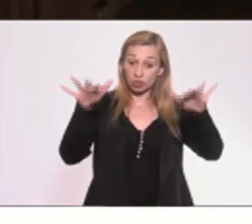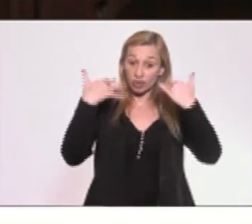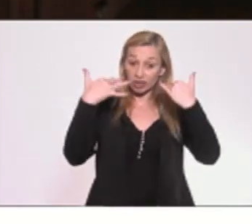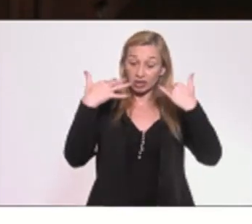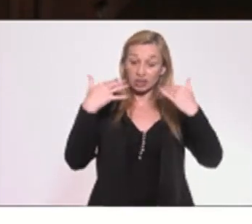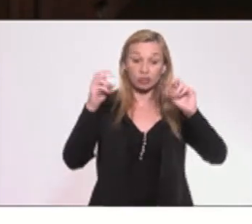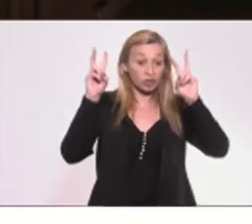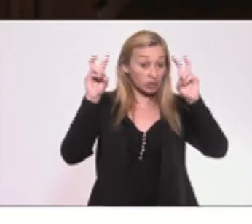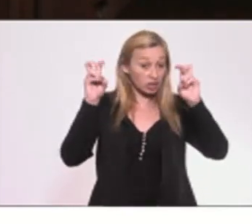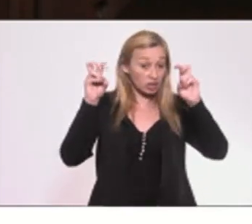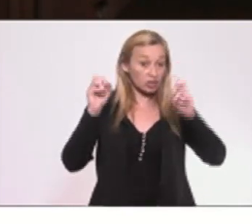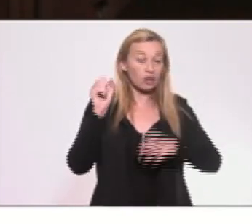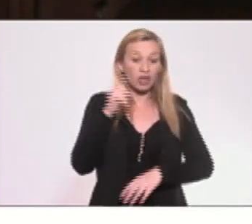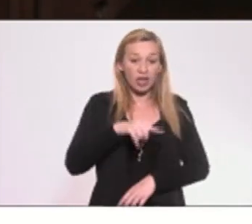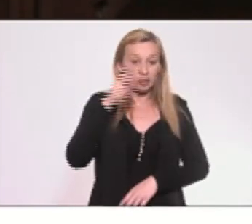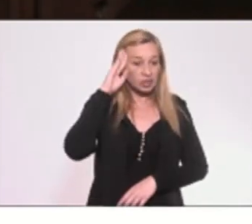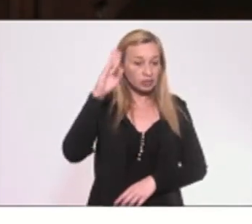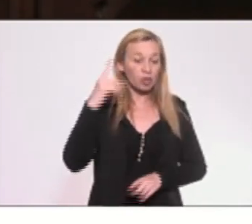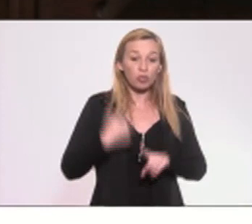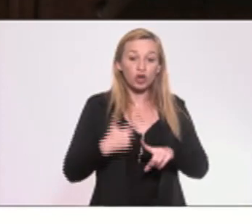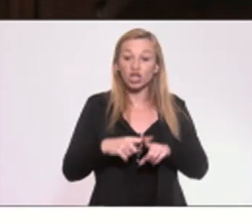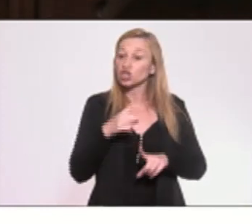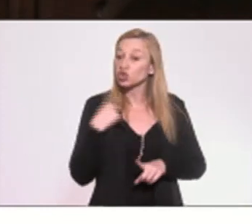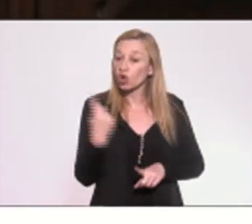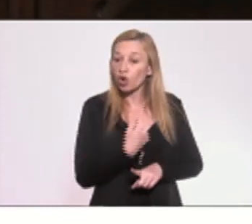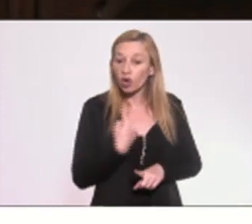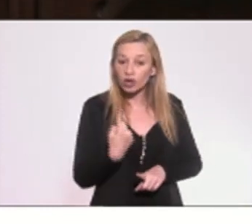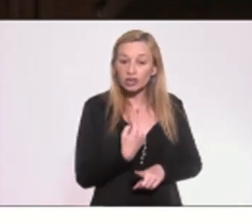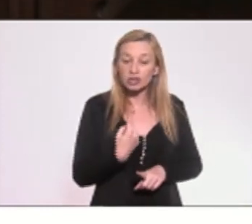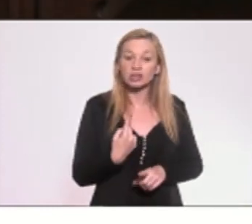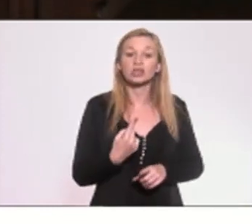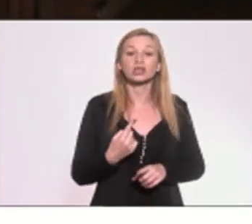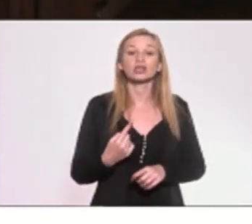esses elementos é fundamental, porque nós, a nossa